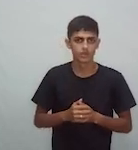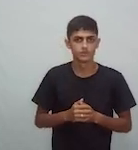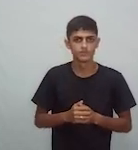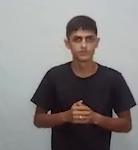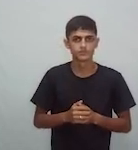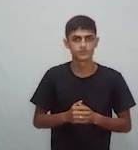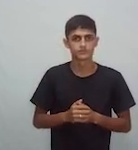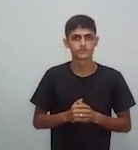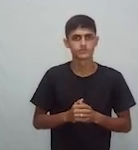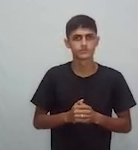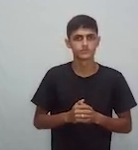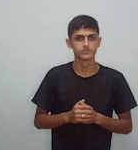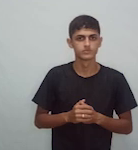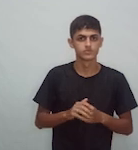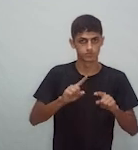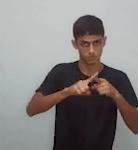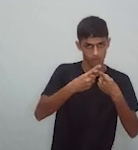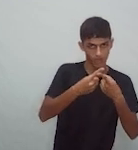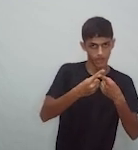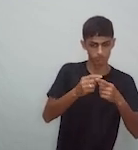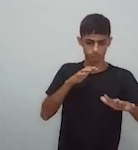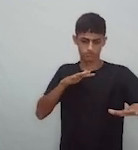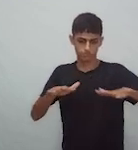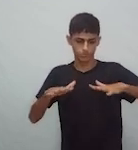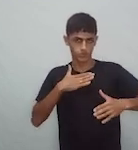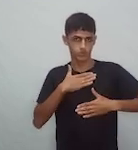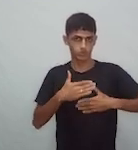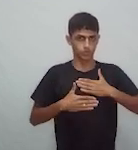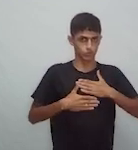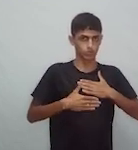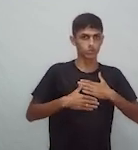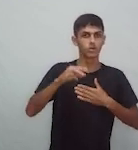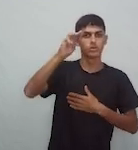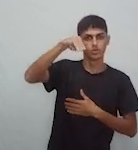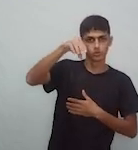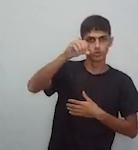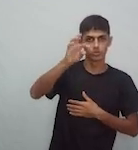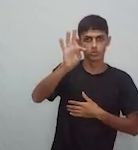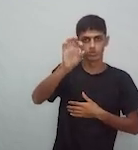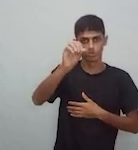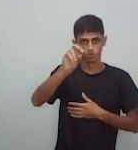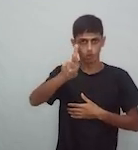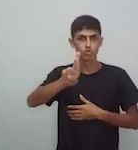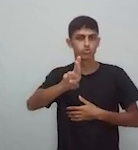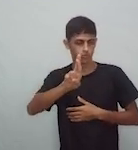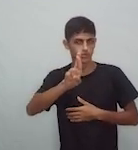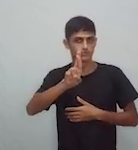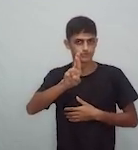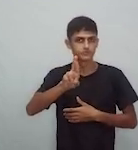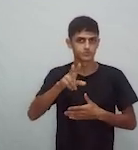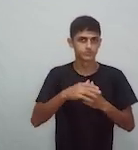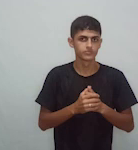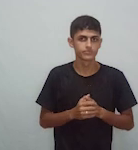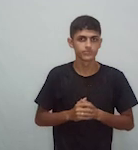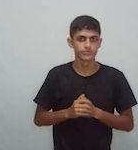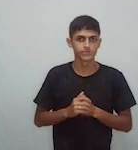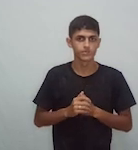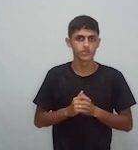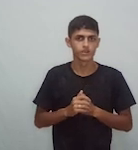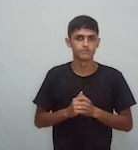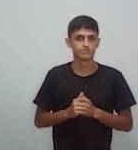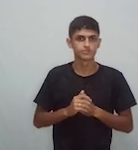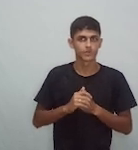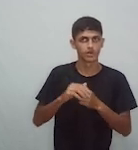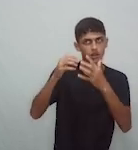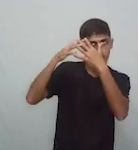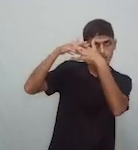sensoriais. Então, o fato de eu movimentar o meu corpo aqui são os neurônios motores que estão trabalhando para que essa informação chegue no nosso cérebro